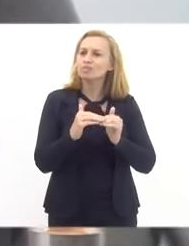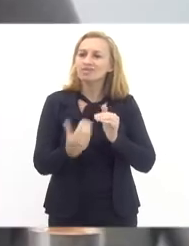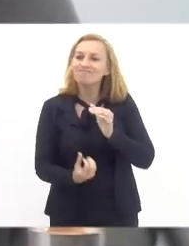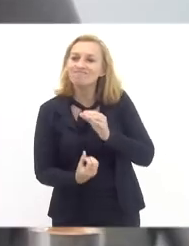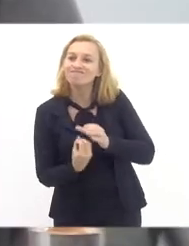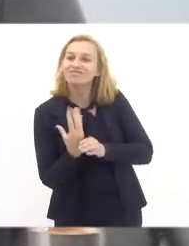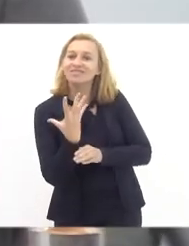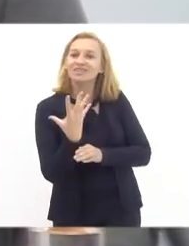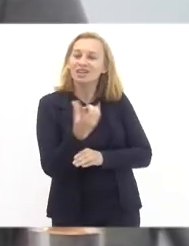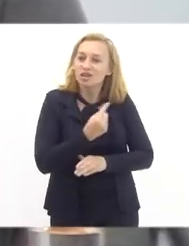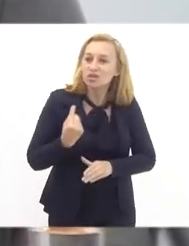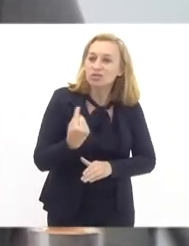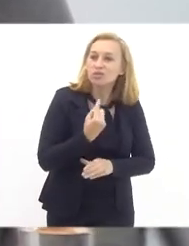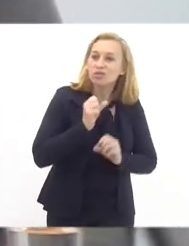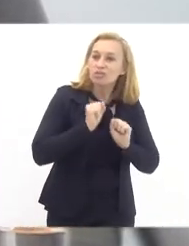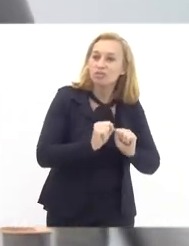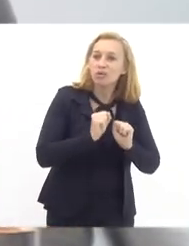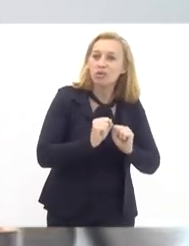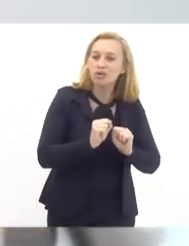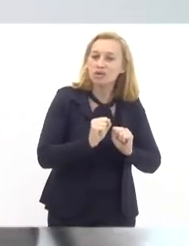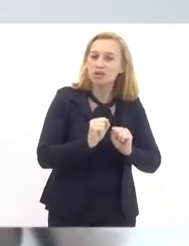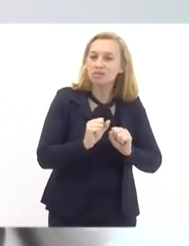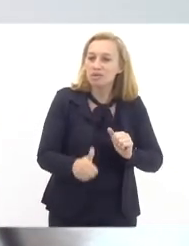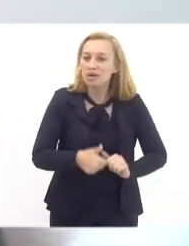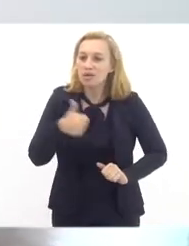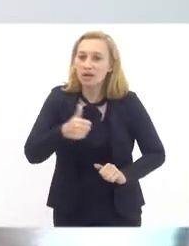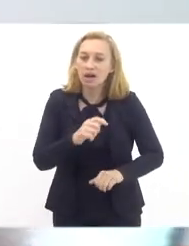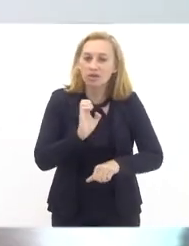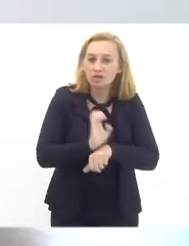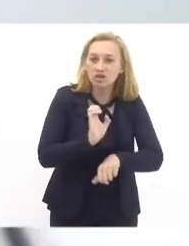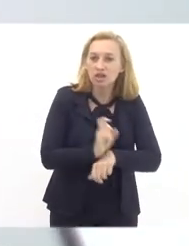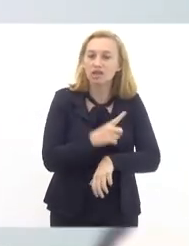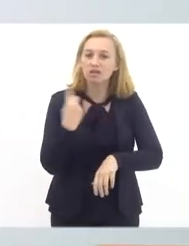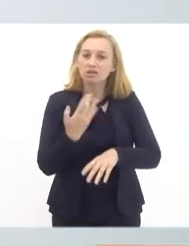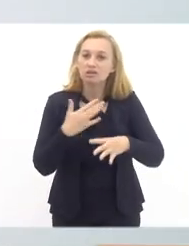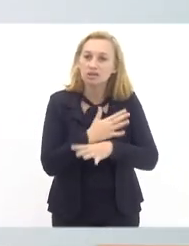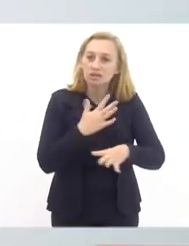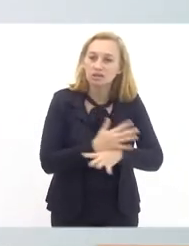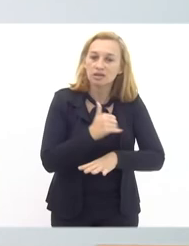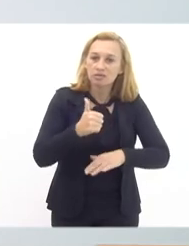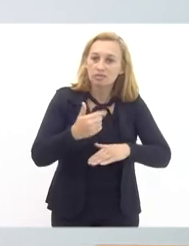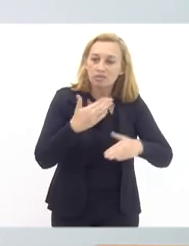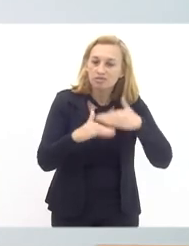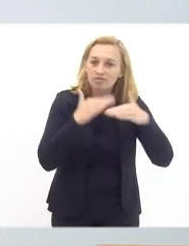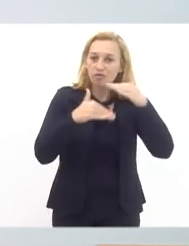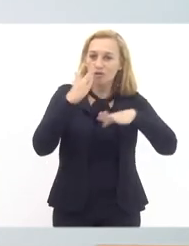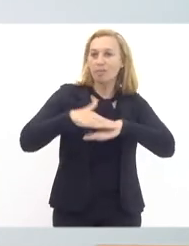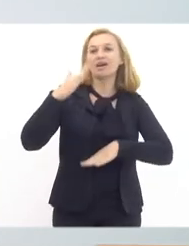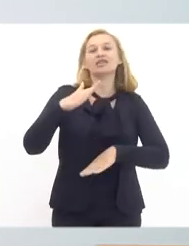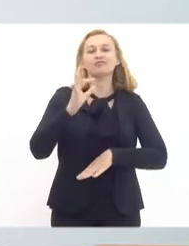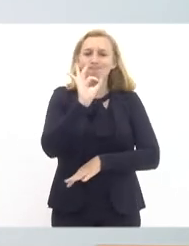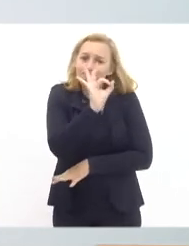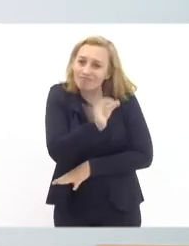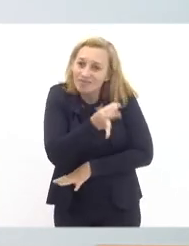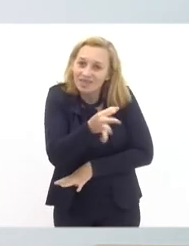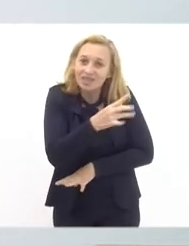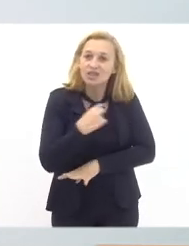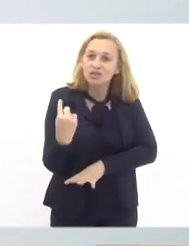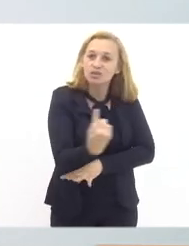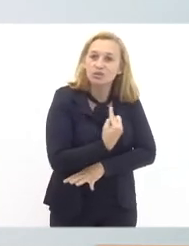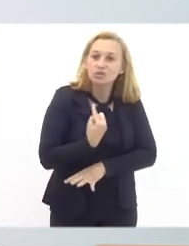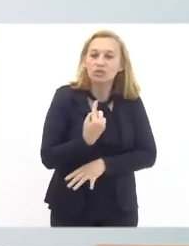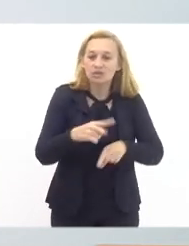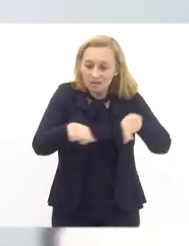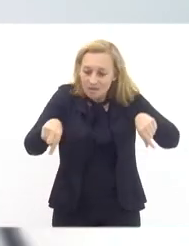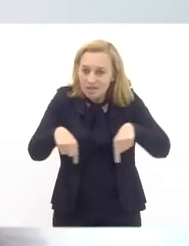construir, para que a gente possa levar o nosso estado, a nossa cidade, para o patamar mais alto, eu tenho certeza que o nosso